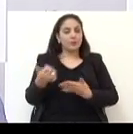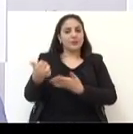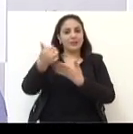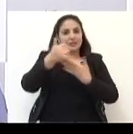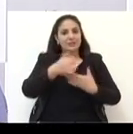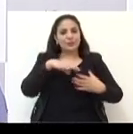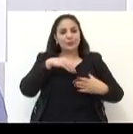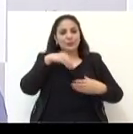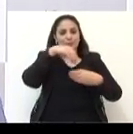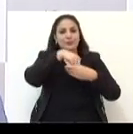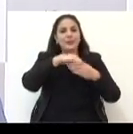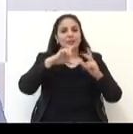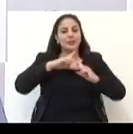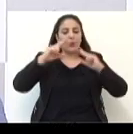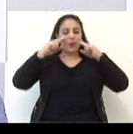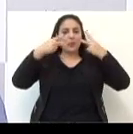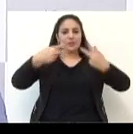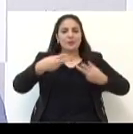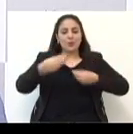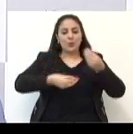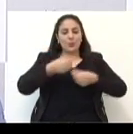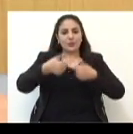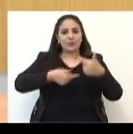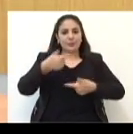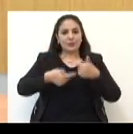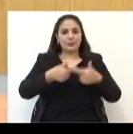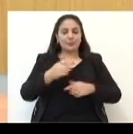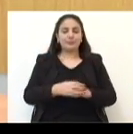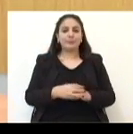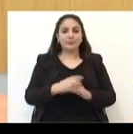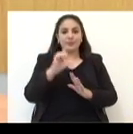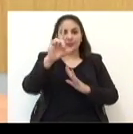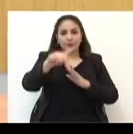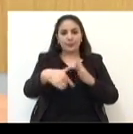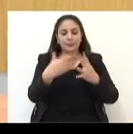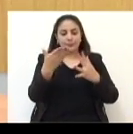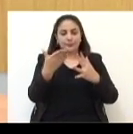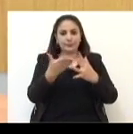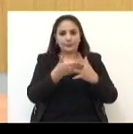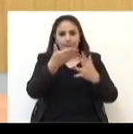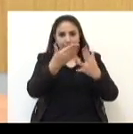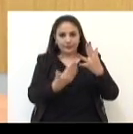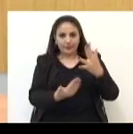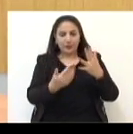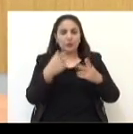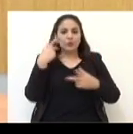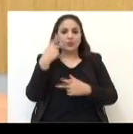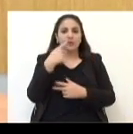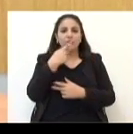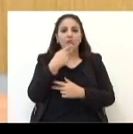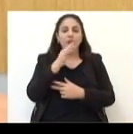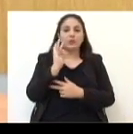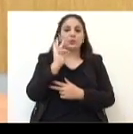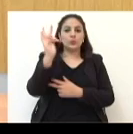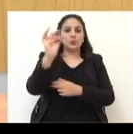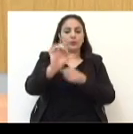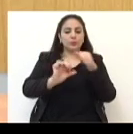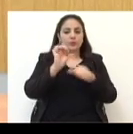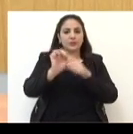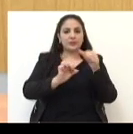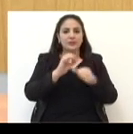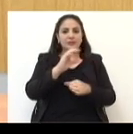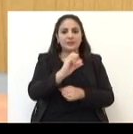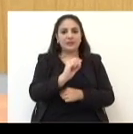para dentro de ter o seu reconhecimento como trabalhadores, né? E no próximo bloco, parlamentares comentam futuras mudanças